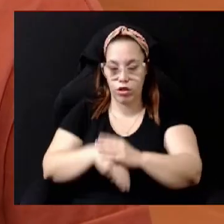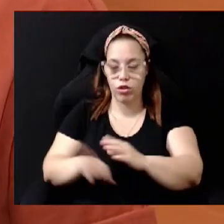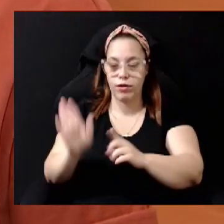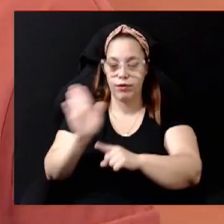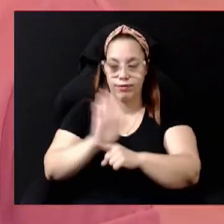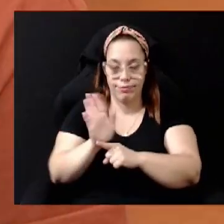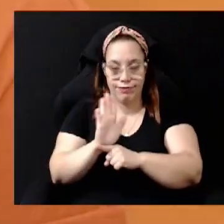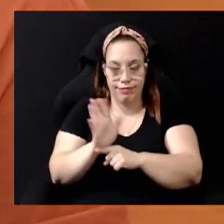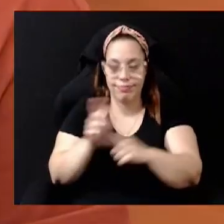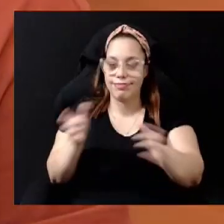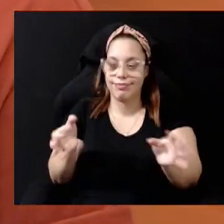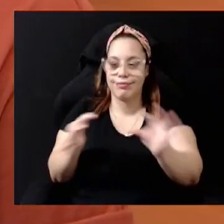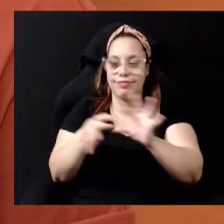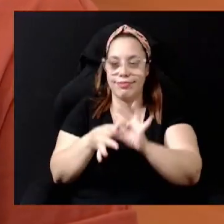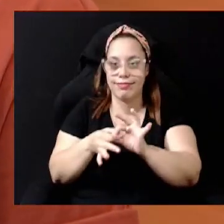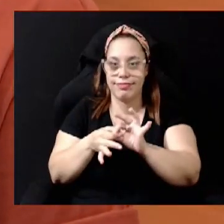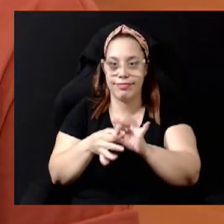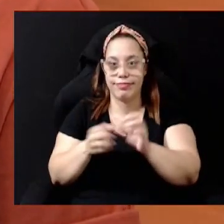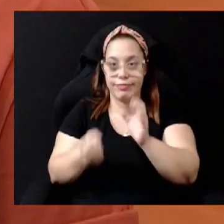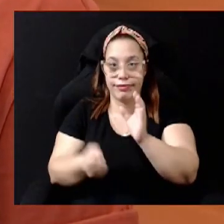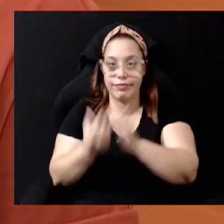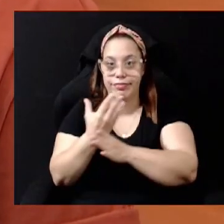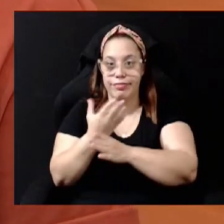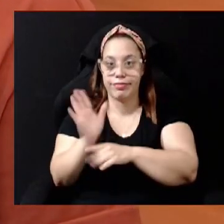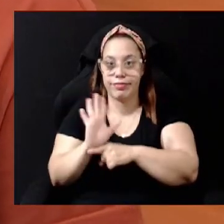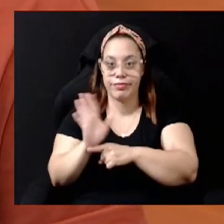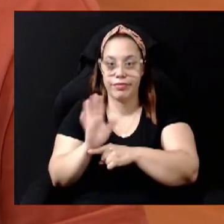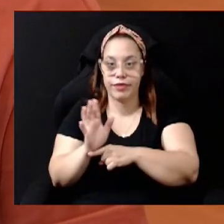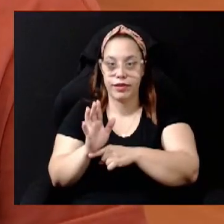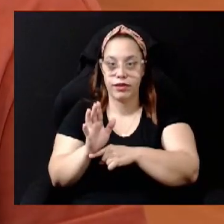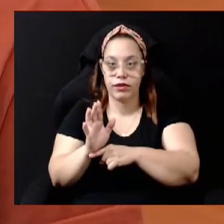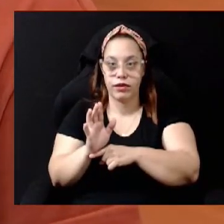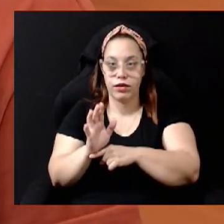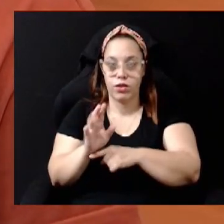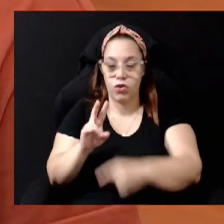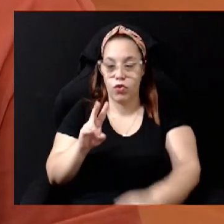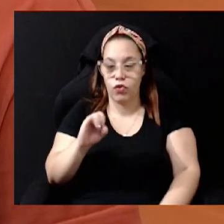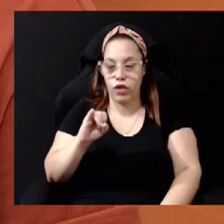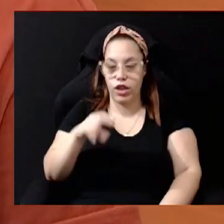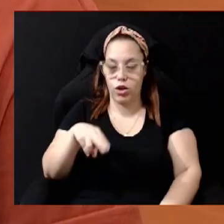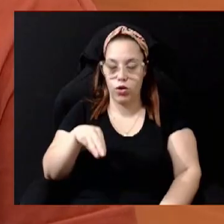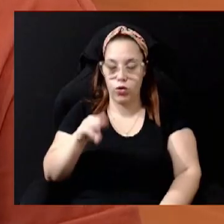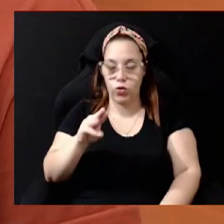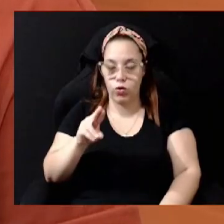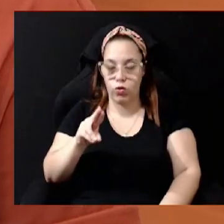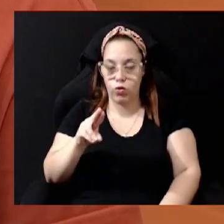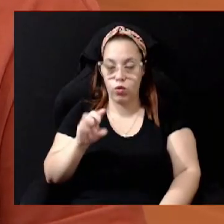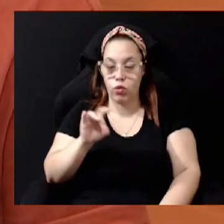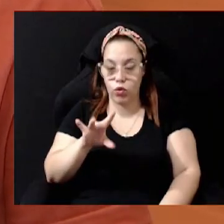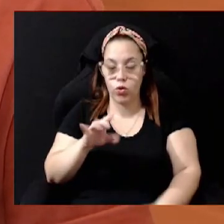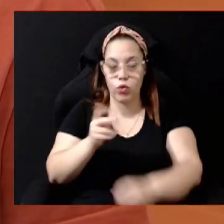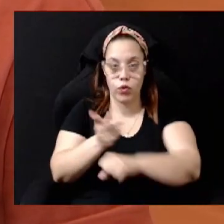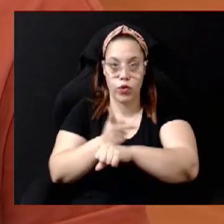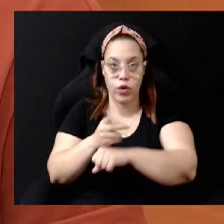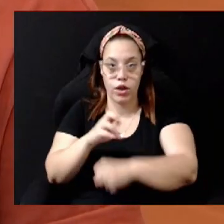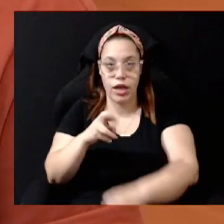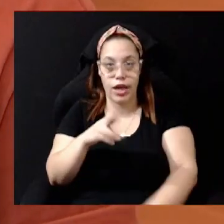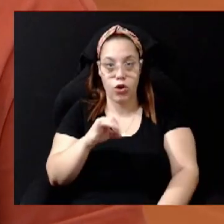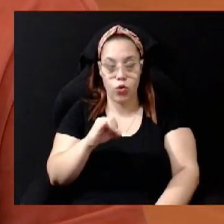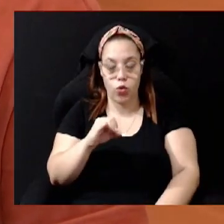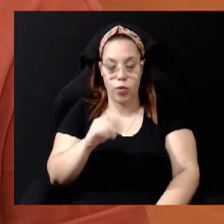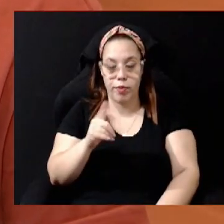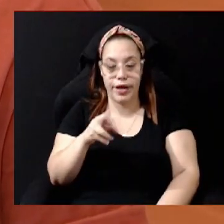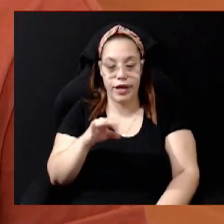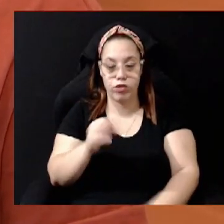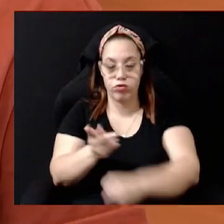coletivo de se criar. O filme está disponível na plataforma Vimeo, só acessar lá, procurar por Caro Bernardo na busca que